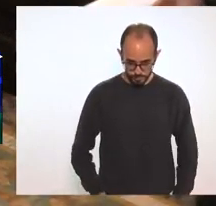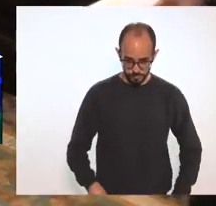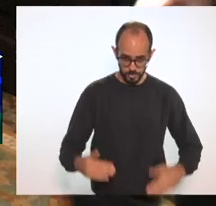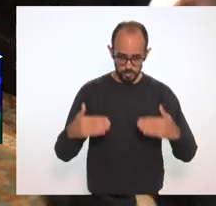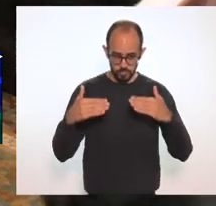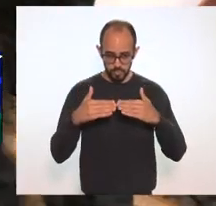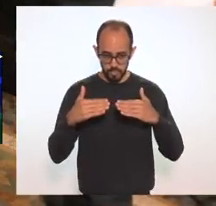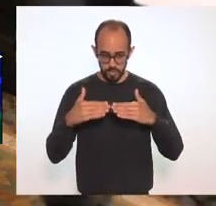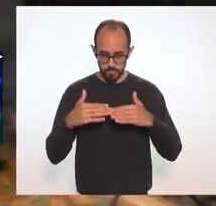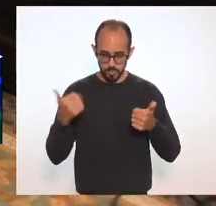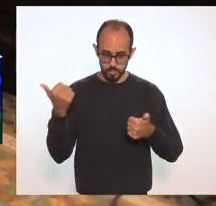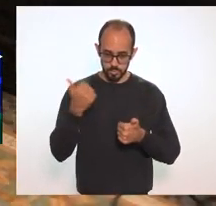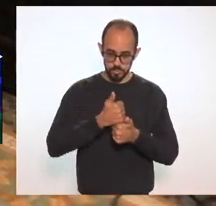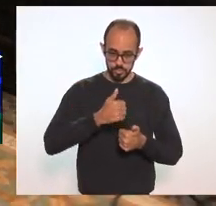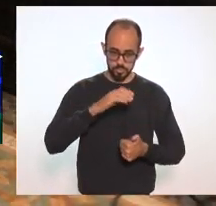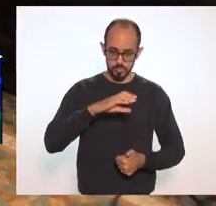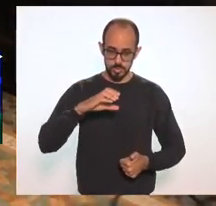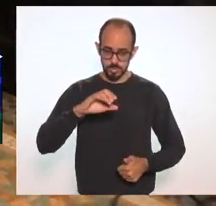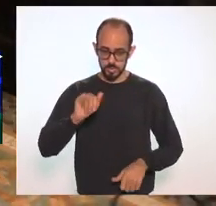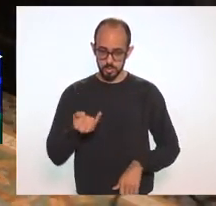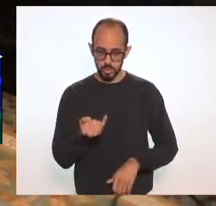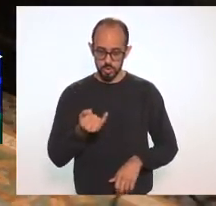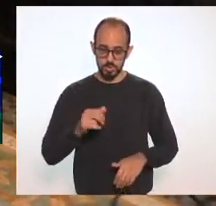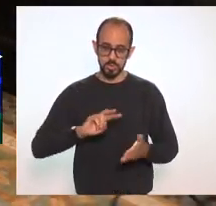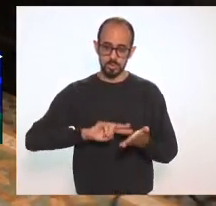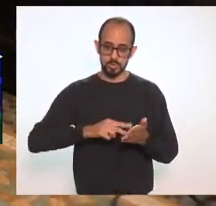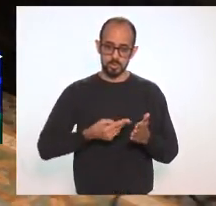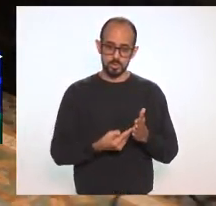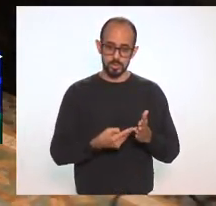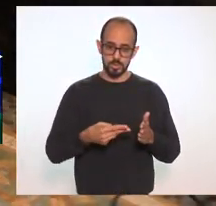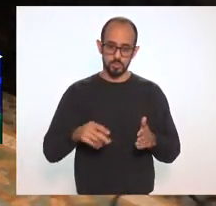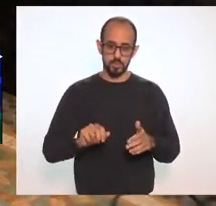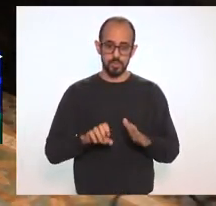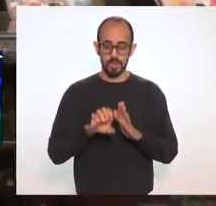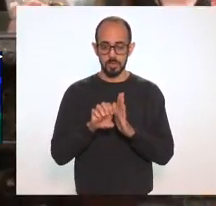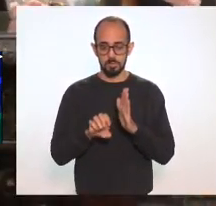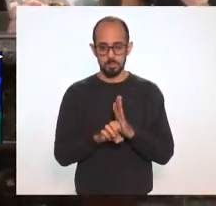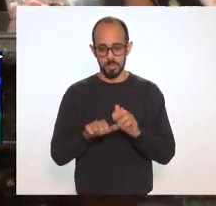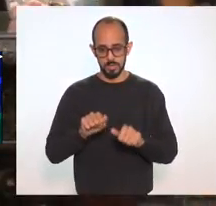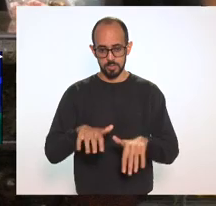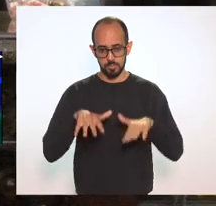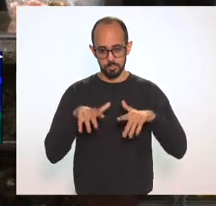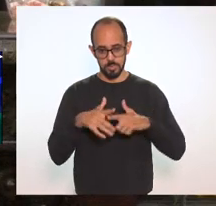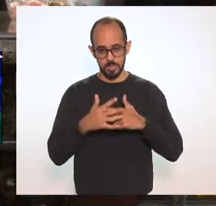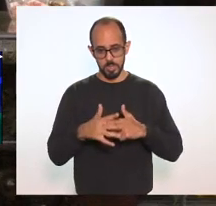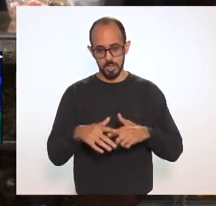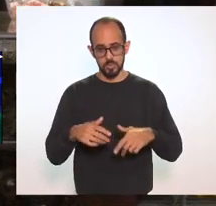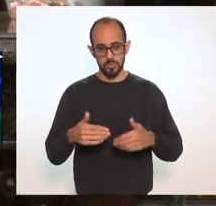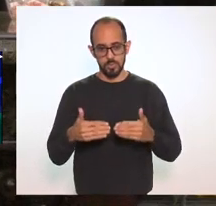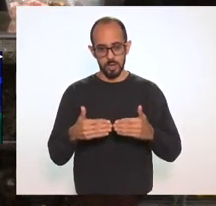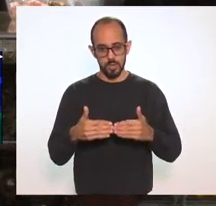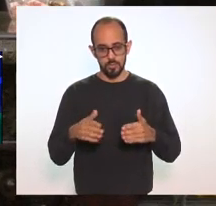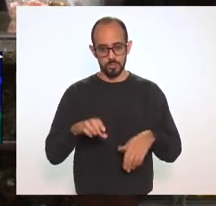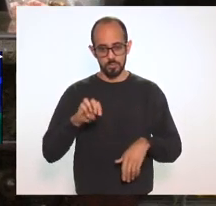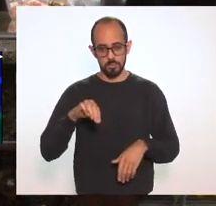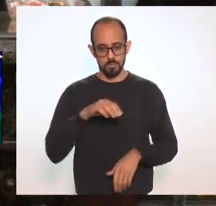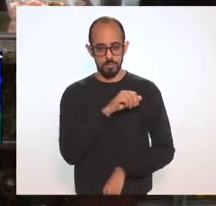Favorável com substitutivo da CCJ, ou seja, favorável à emenda de plenário. Pela Comissão de Saúde, deputada Marta Rocha.